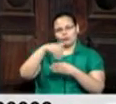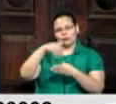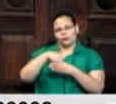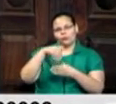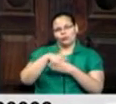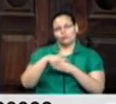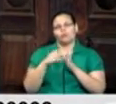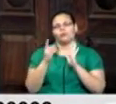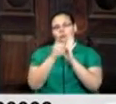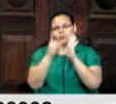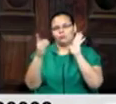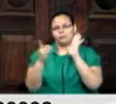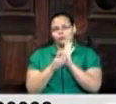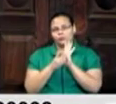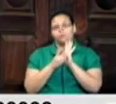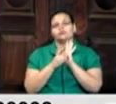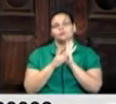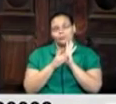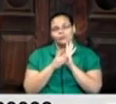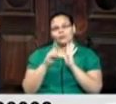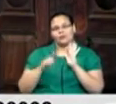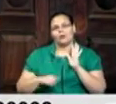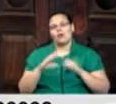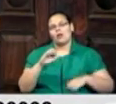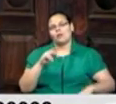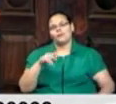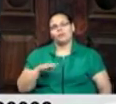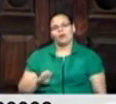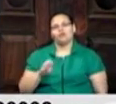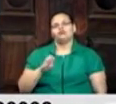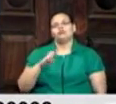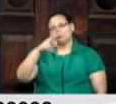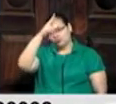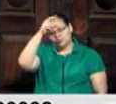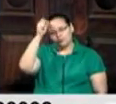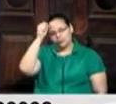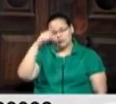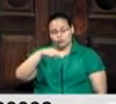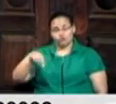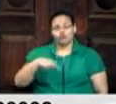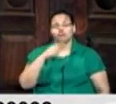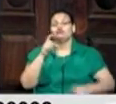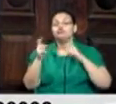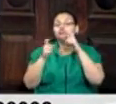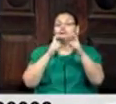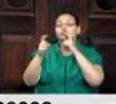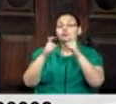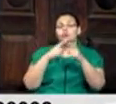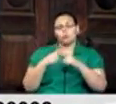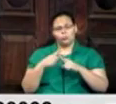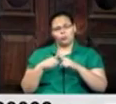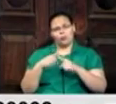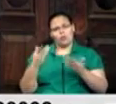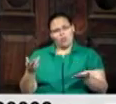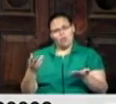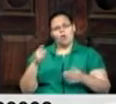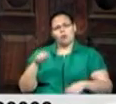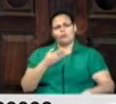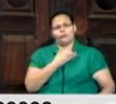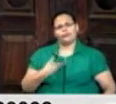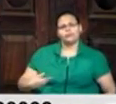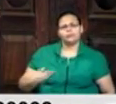um decreto de calamidade pública. Primeiro, antes de votar isso, temos que discutir o que é que o governo pretende, além